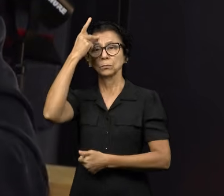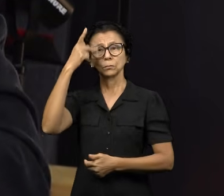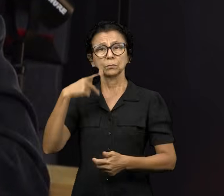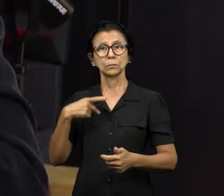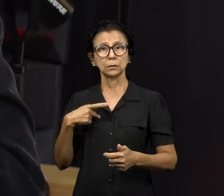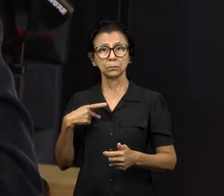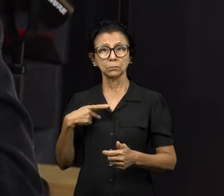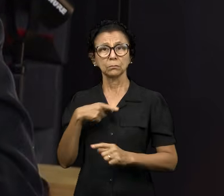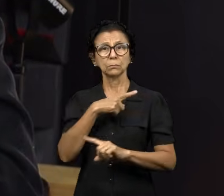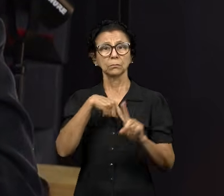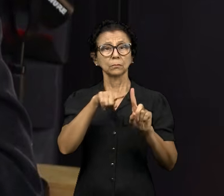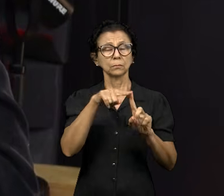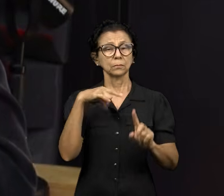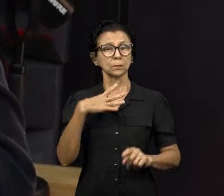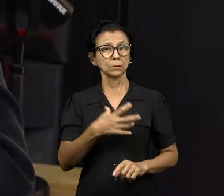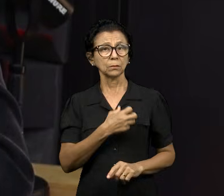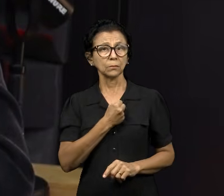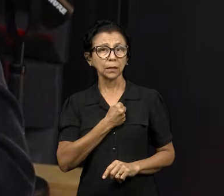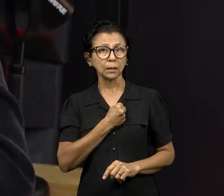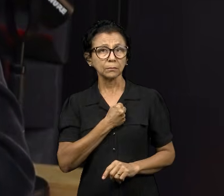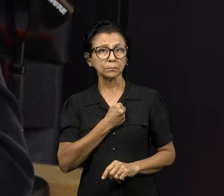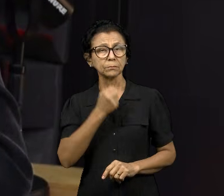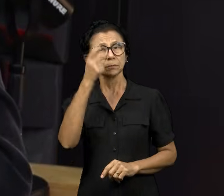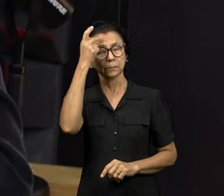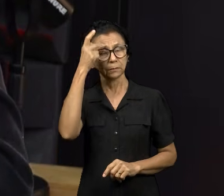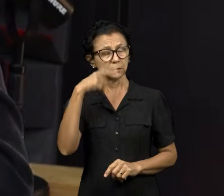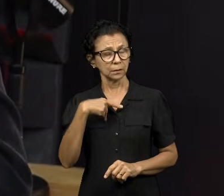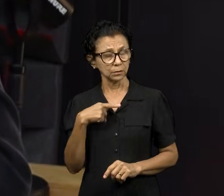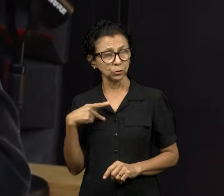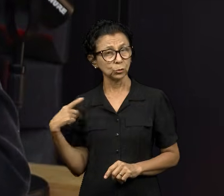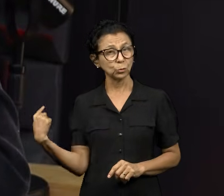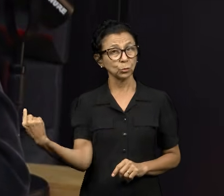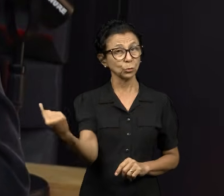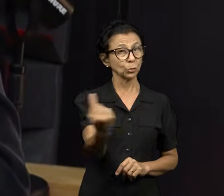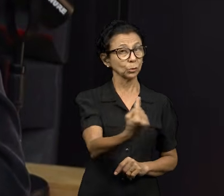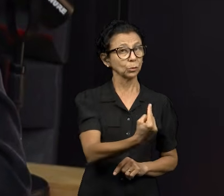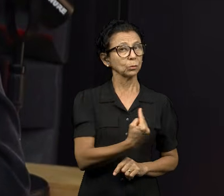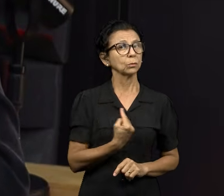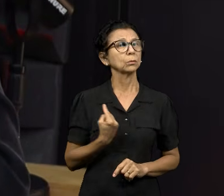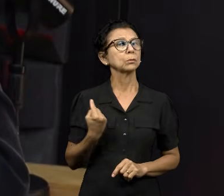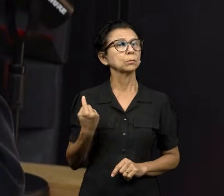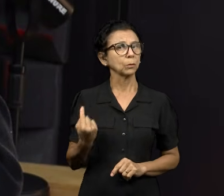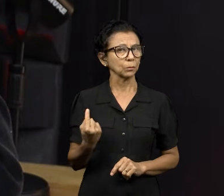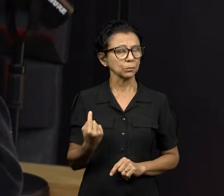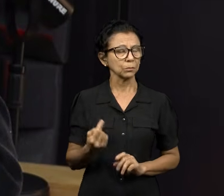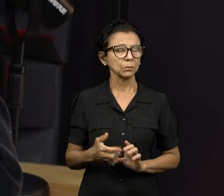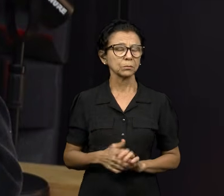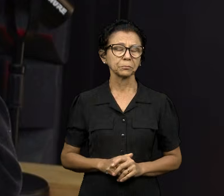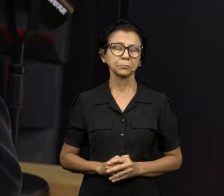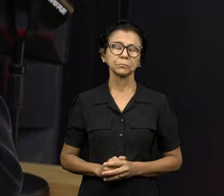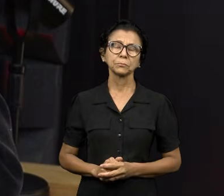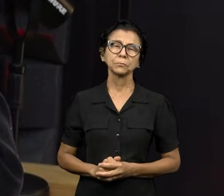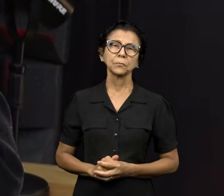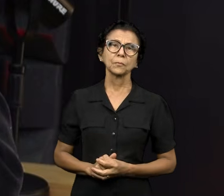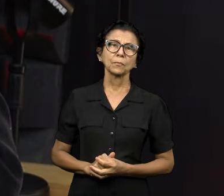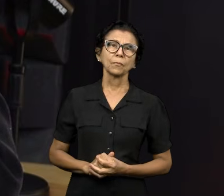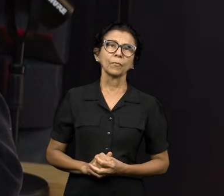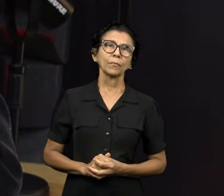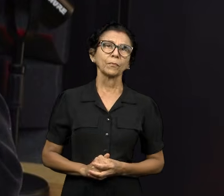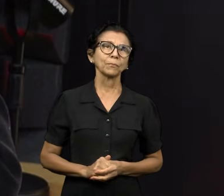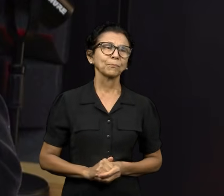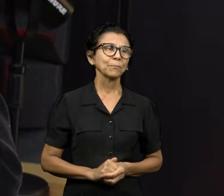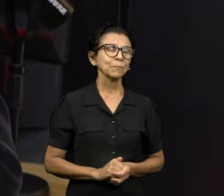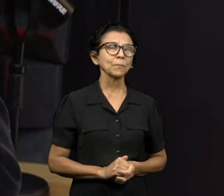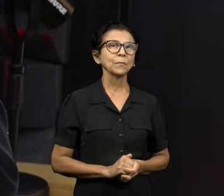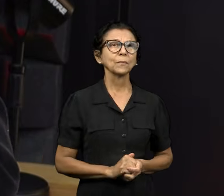homem. E algo muito profundo que chama muita atenção aqui, pastor Roberto, eu vou passar a palavra para você,